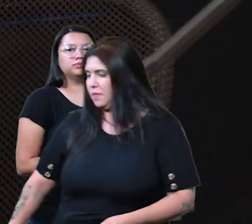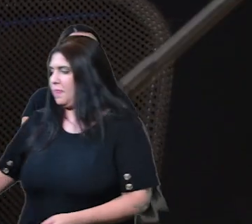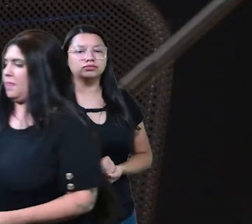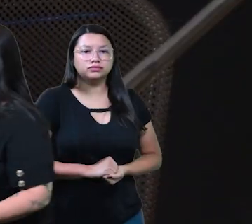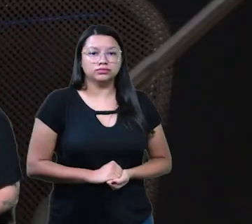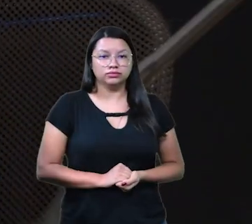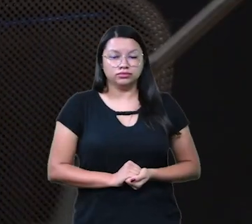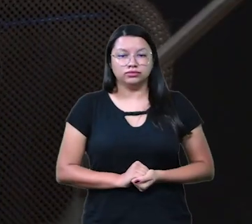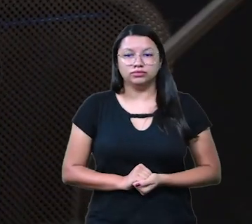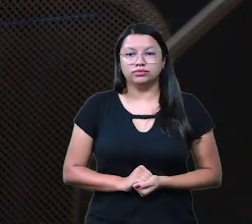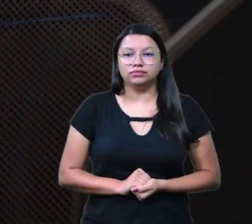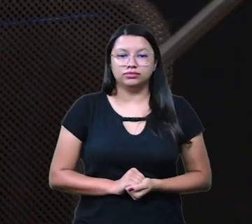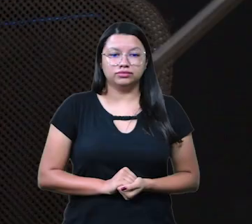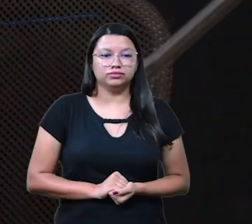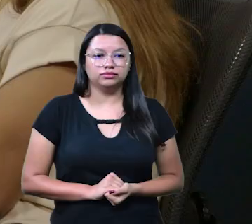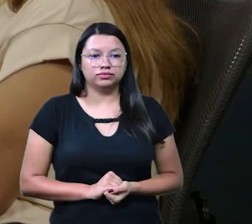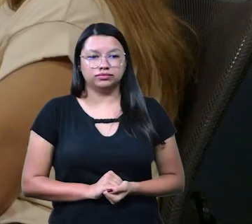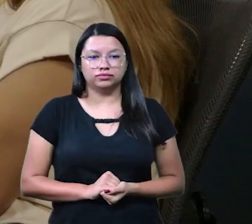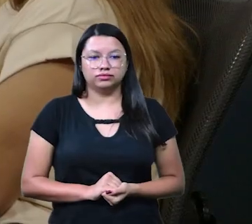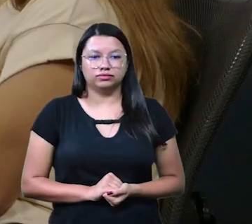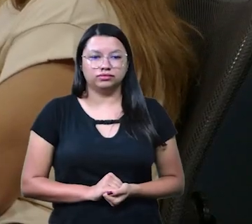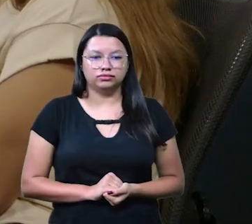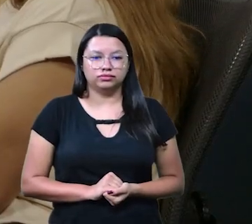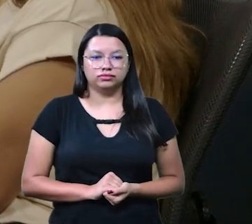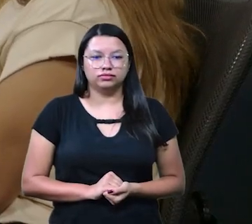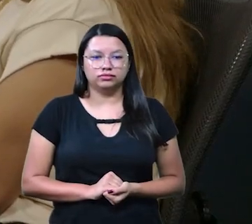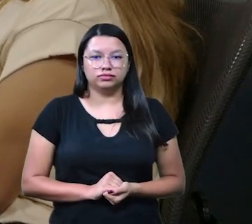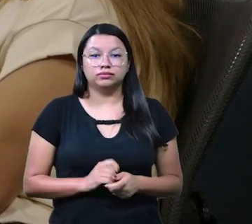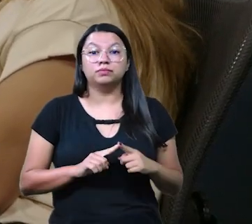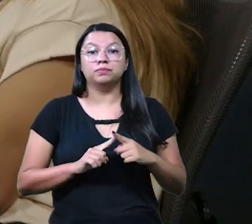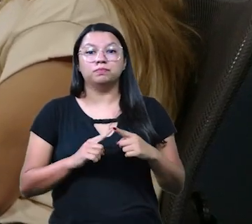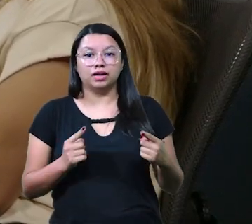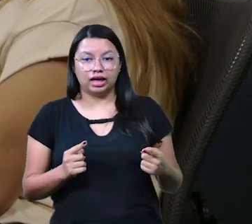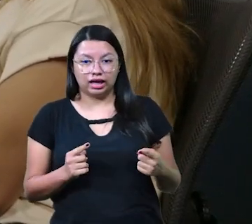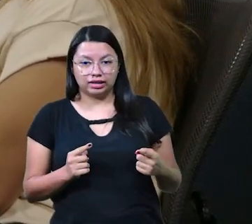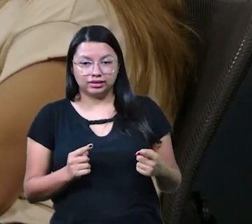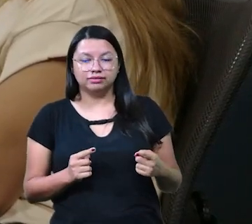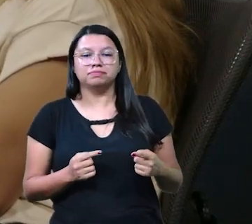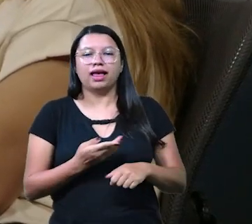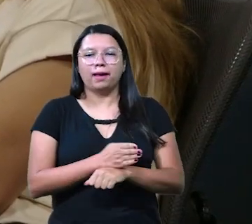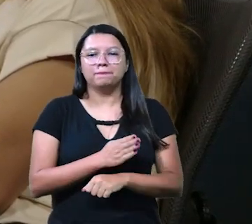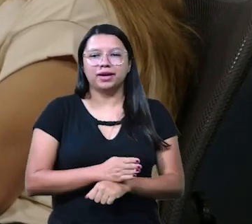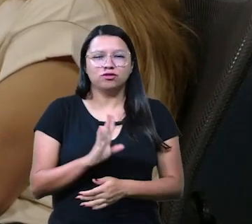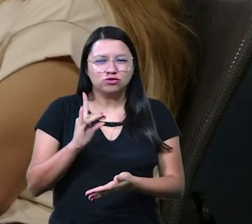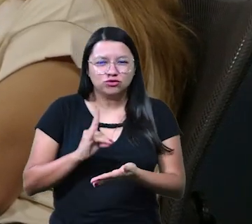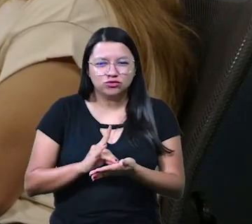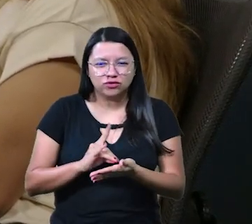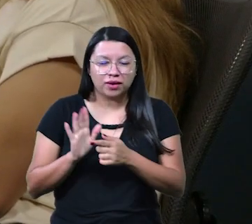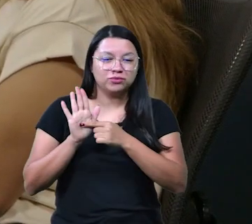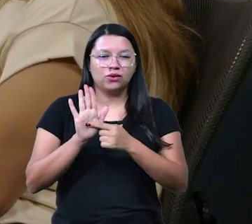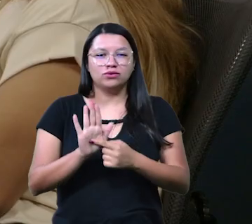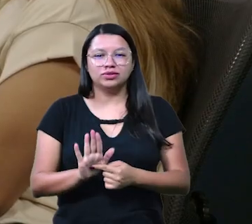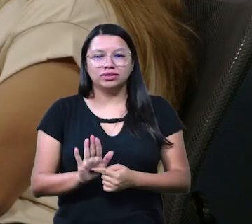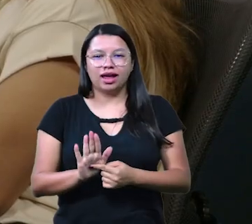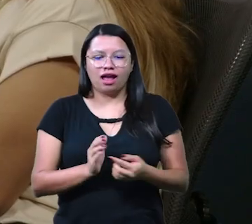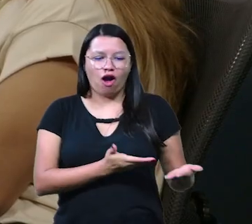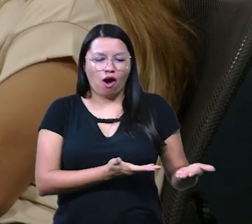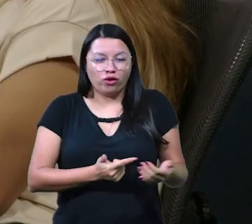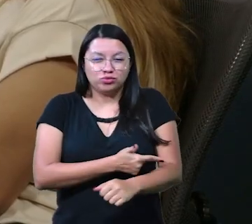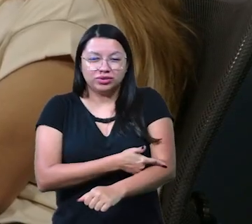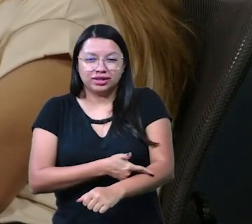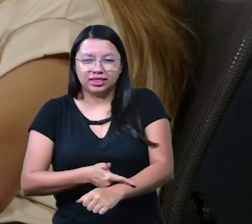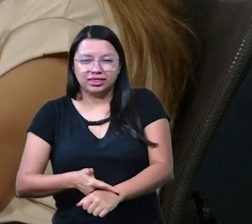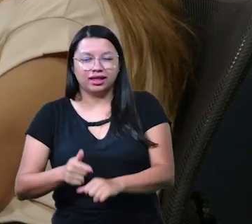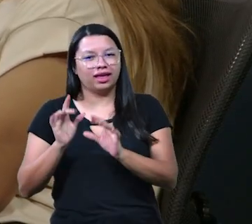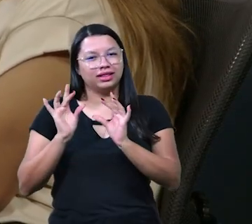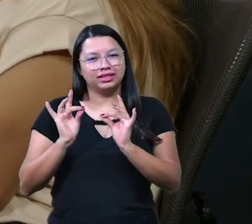vó, né? Mas a prática genuína vai nos mostrar que a hospitalidade está em detalhes, né? Às vezes é